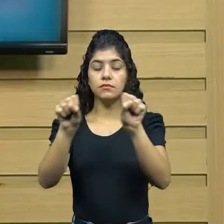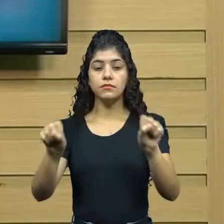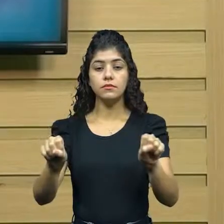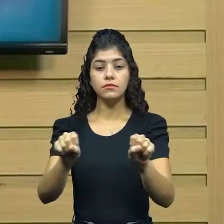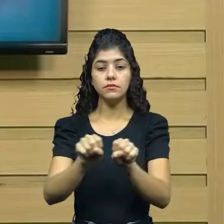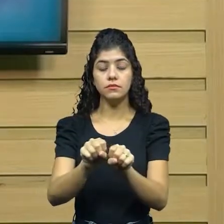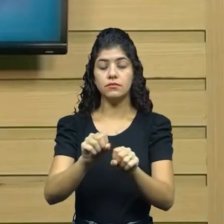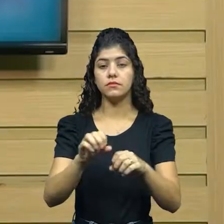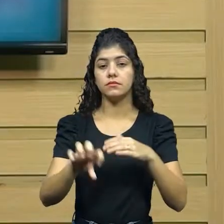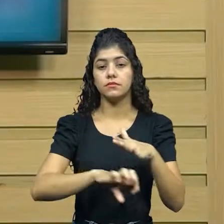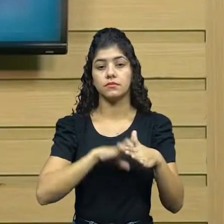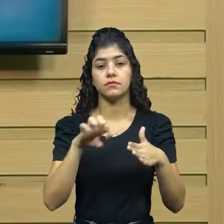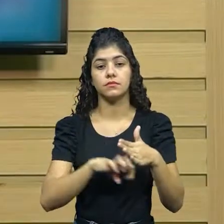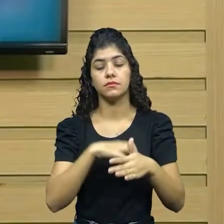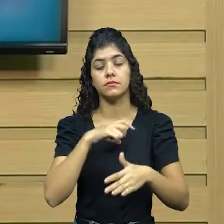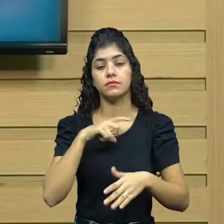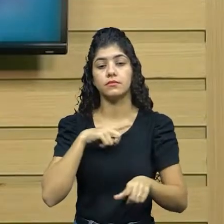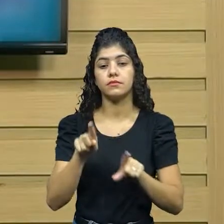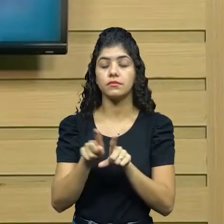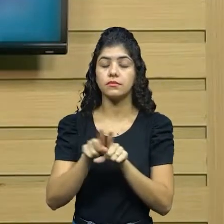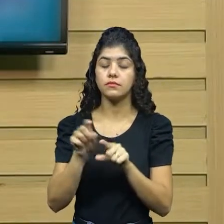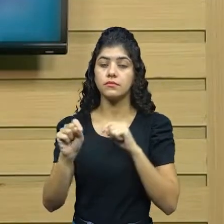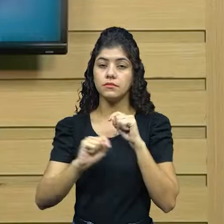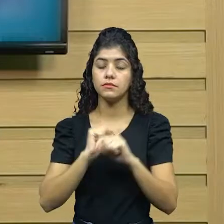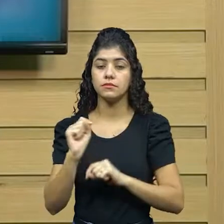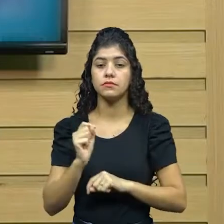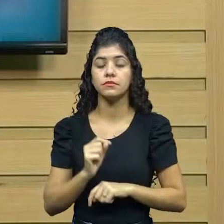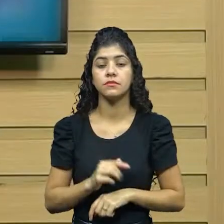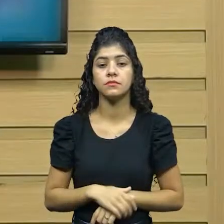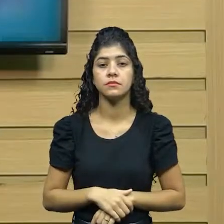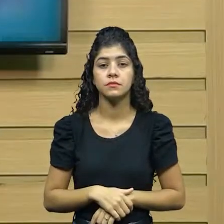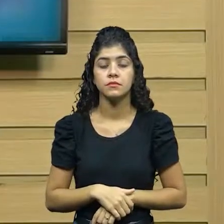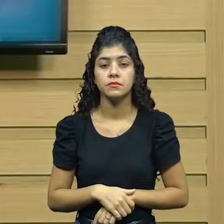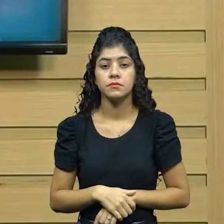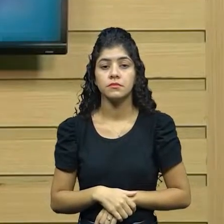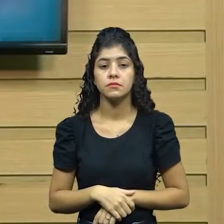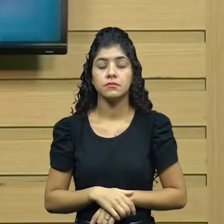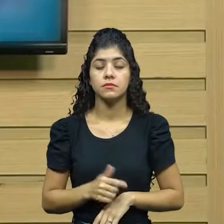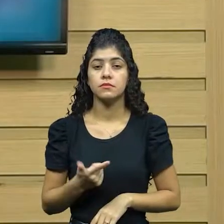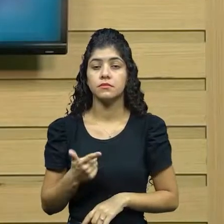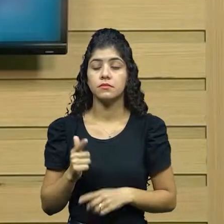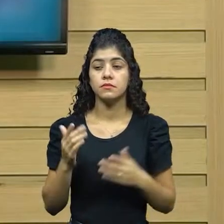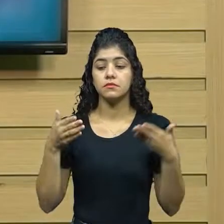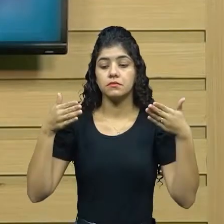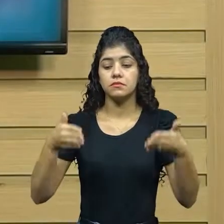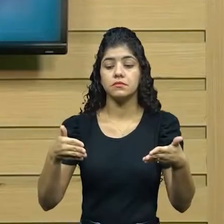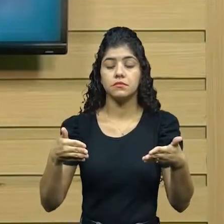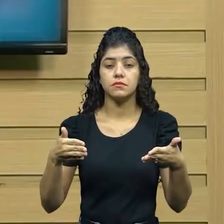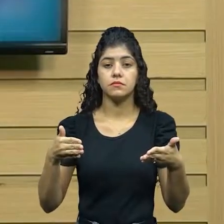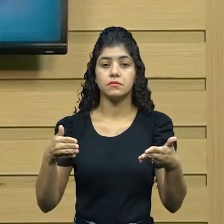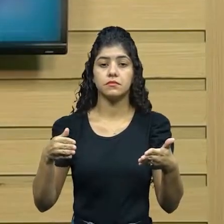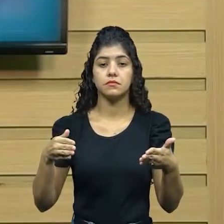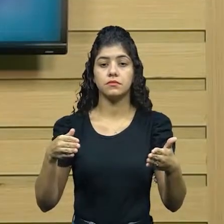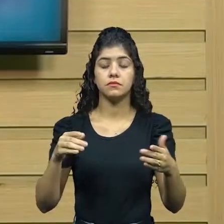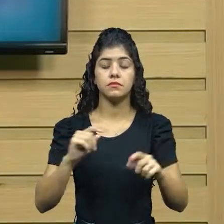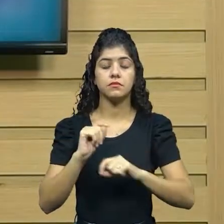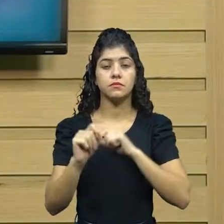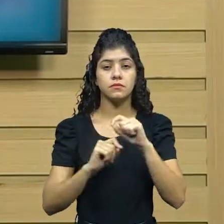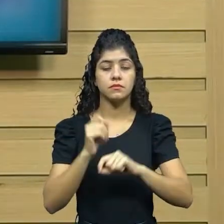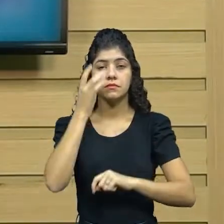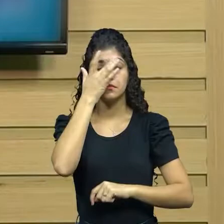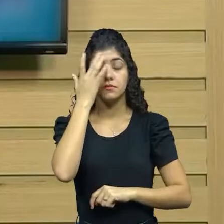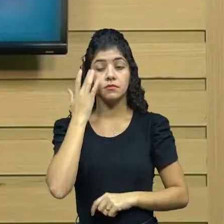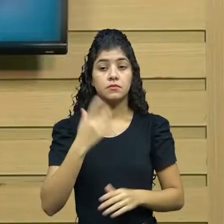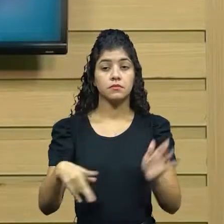classe de clientes, talvez, que não se evidencia tanto, que são os clientes que são os